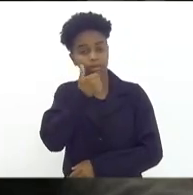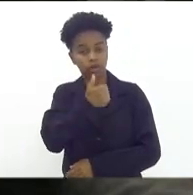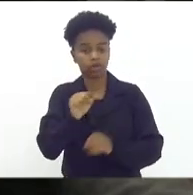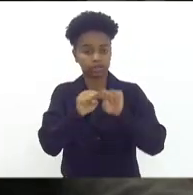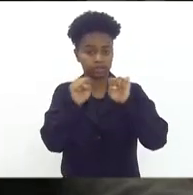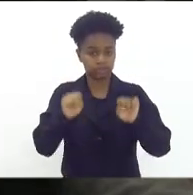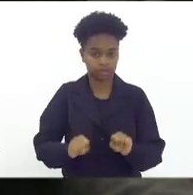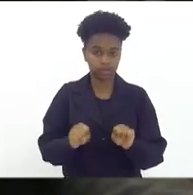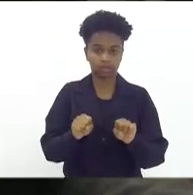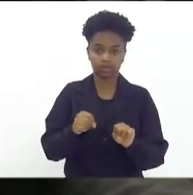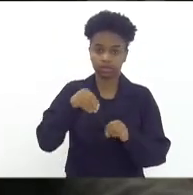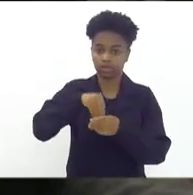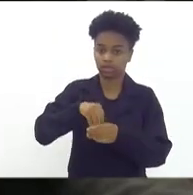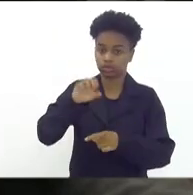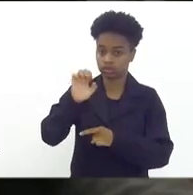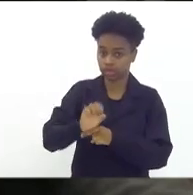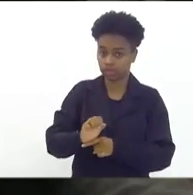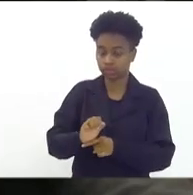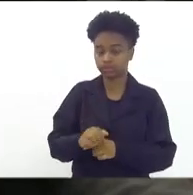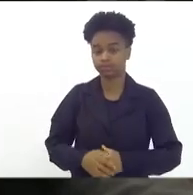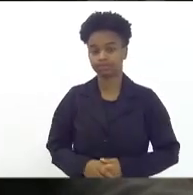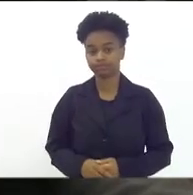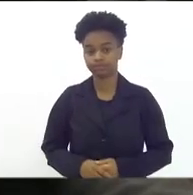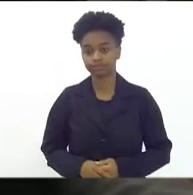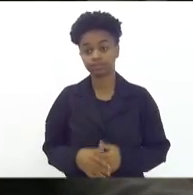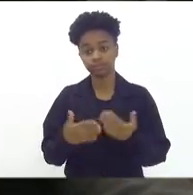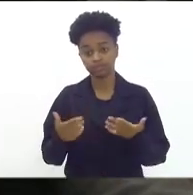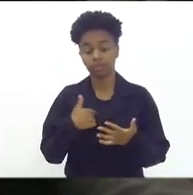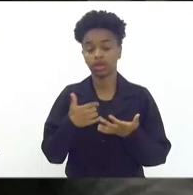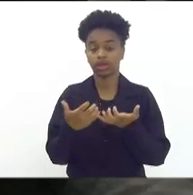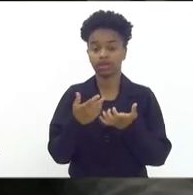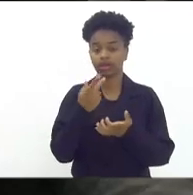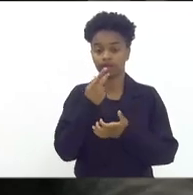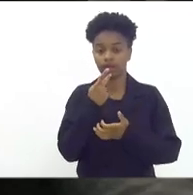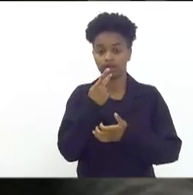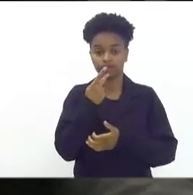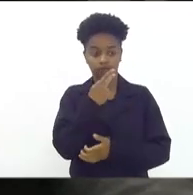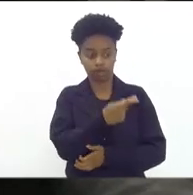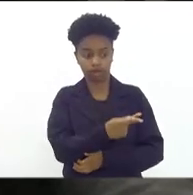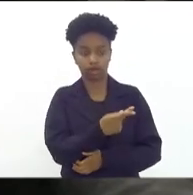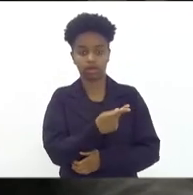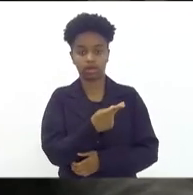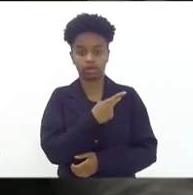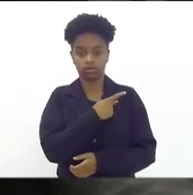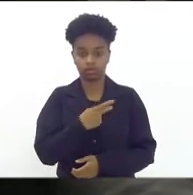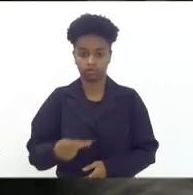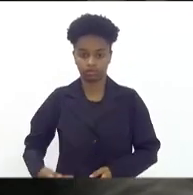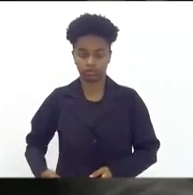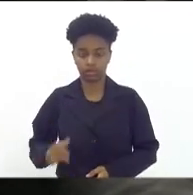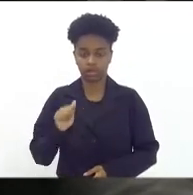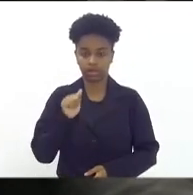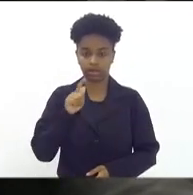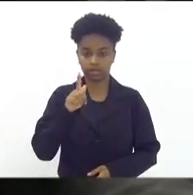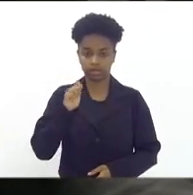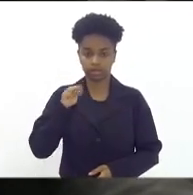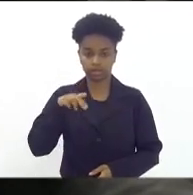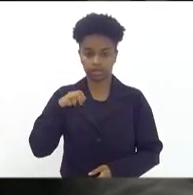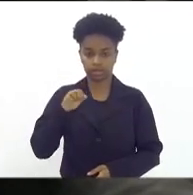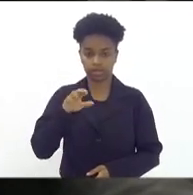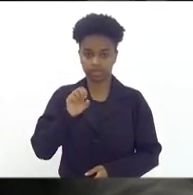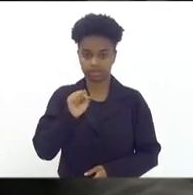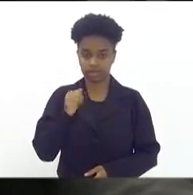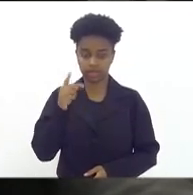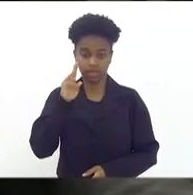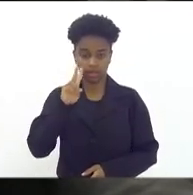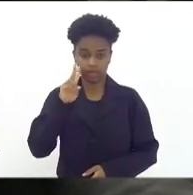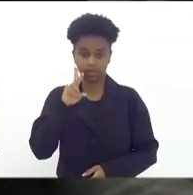do Estado por conta disso eu quero que falar com presidente da da genesa relembrar que no